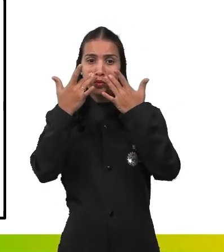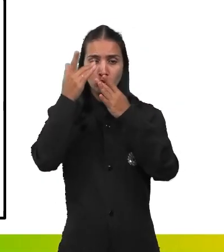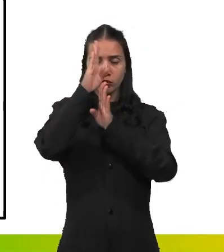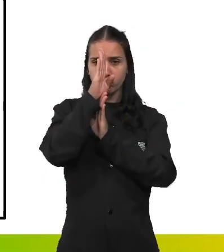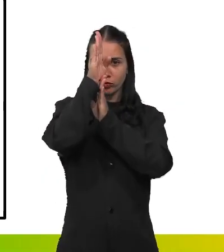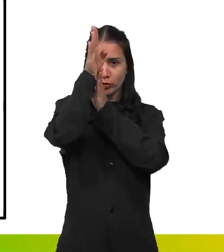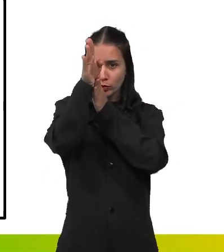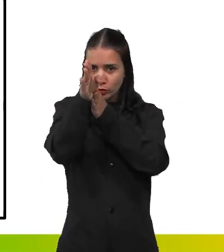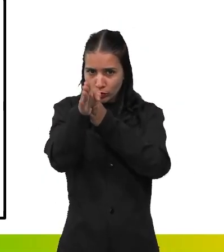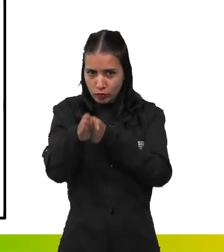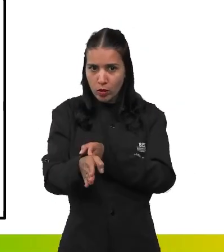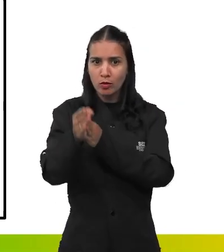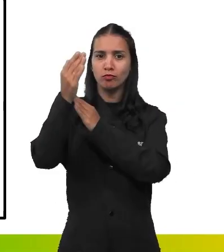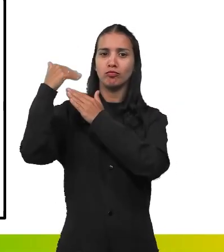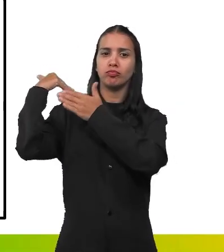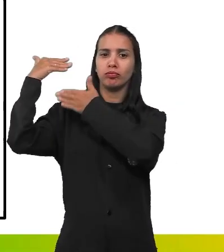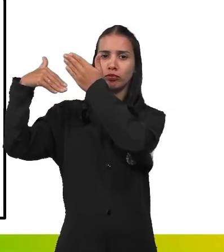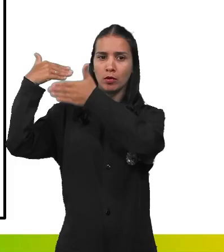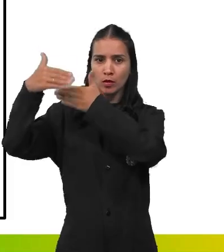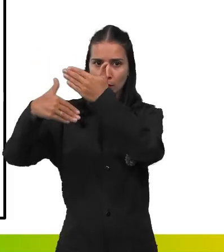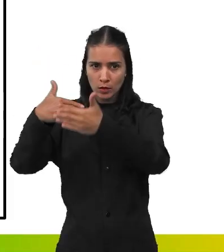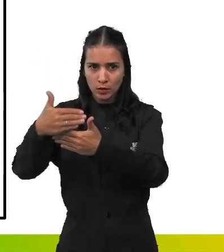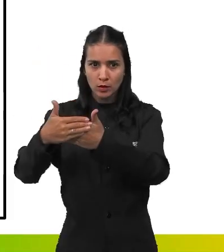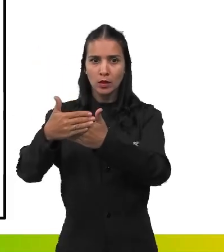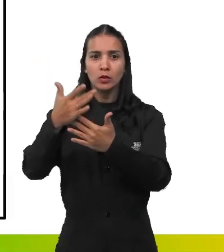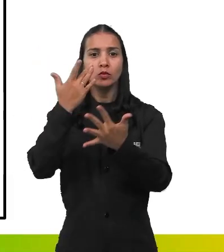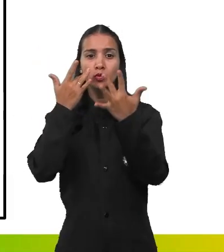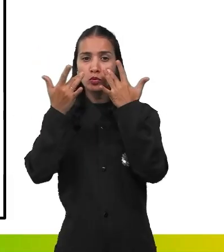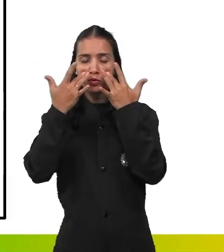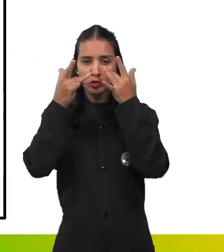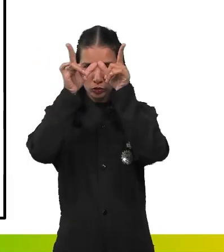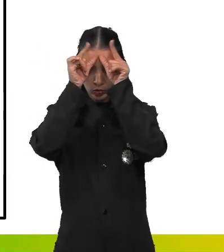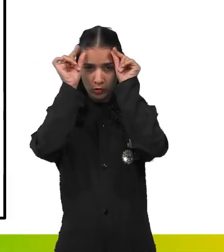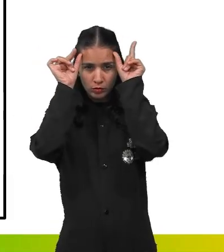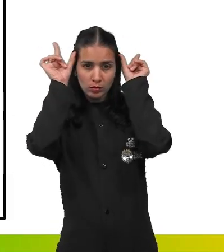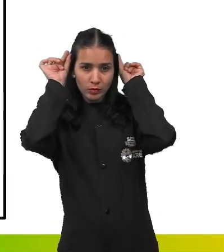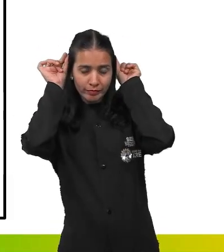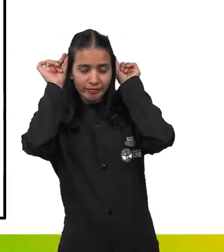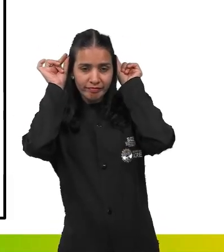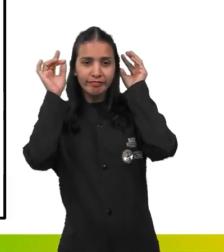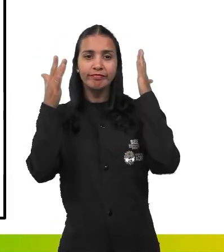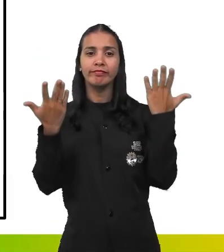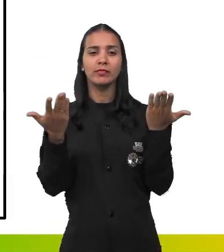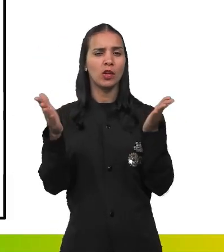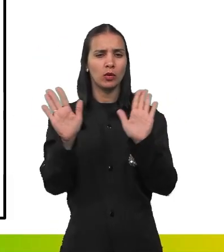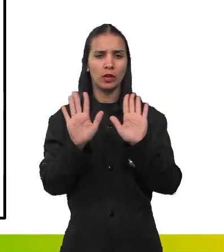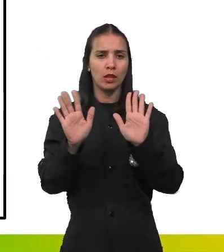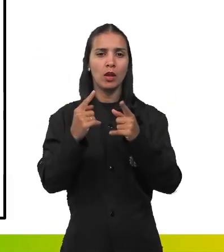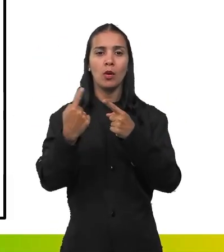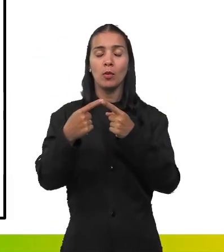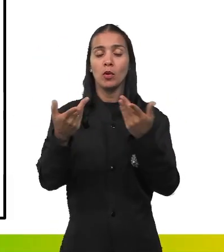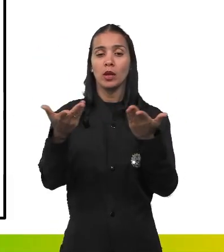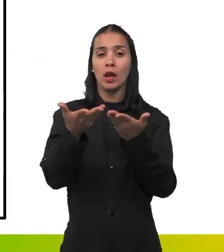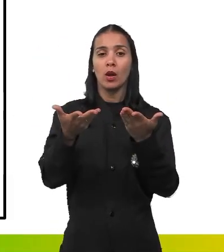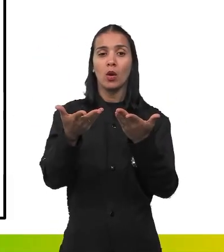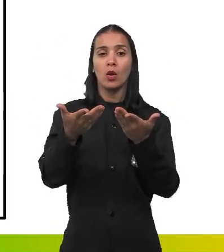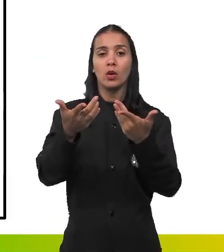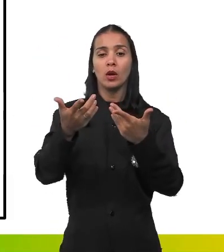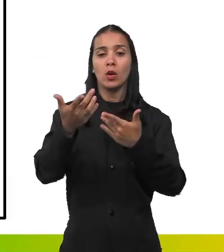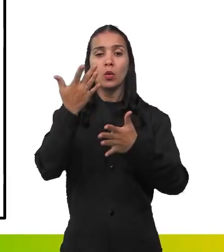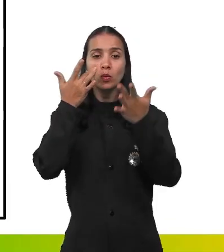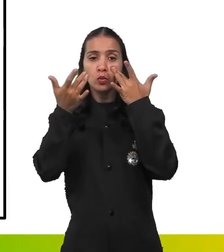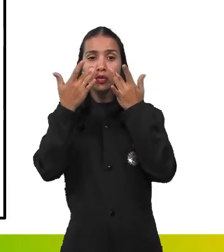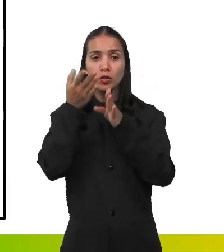costumes clássicos do teatro grego. Não, aqui ela traz essa questão da modernidade do teatro híbrido, então não traz